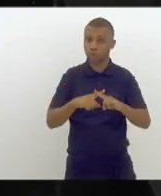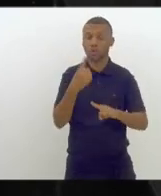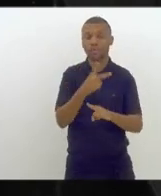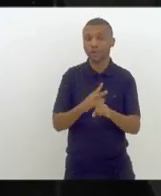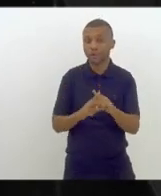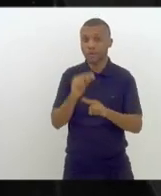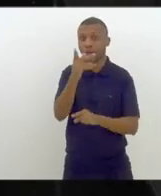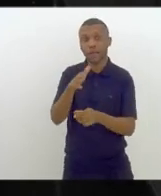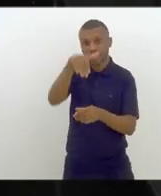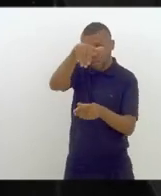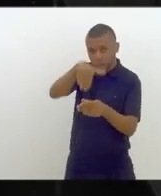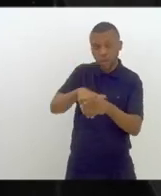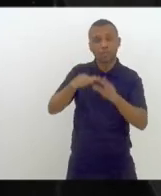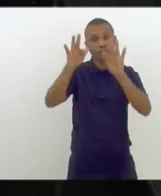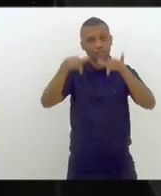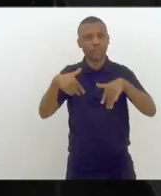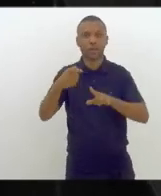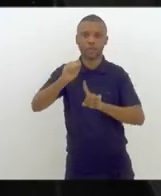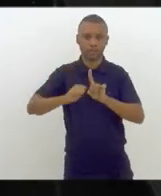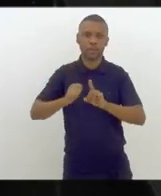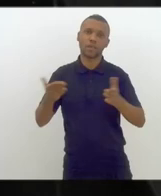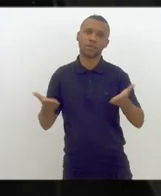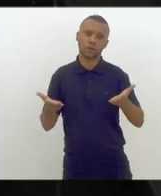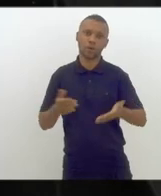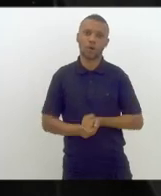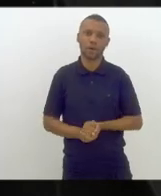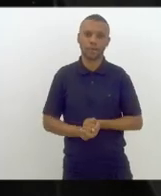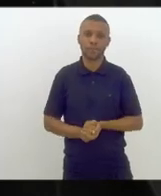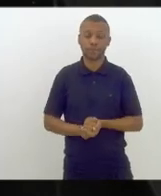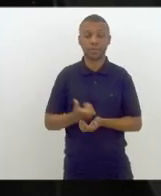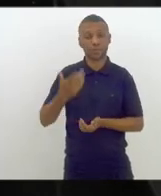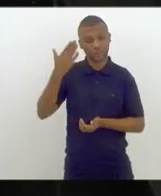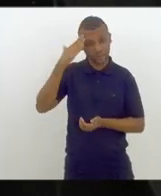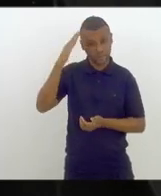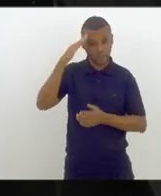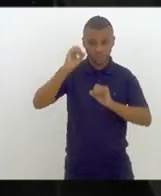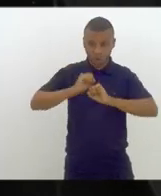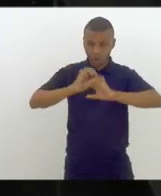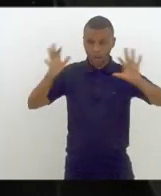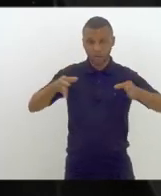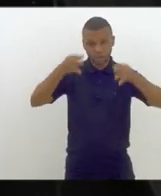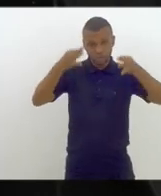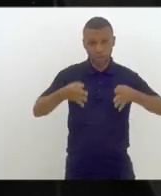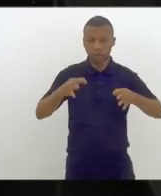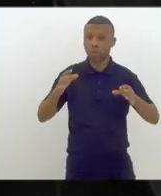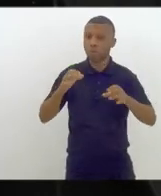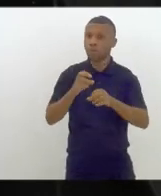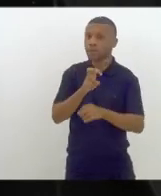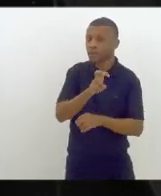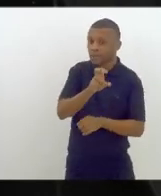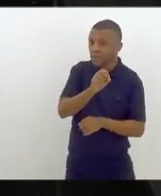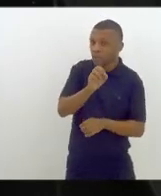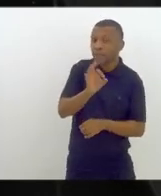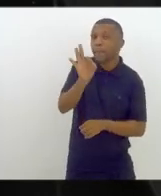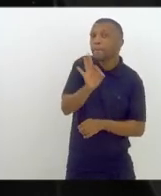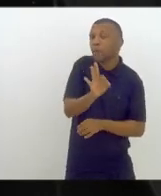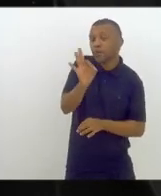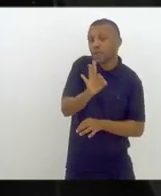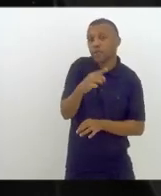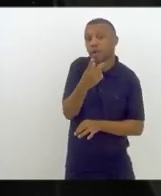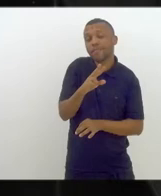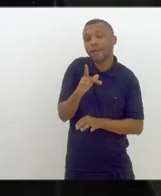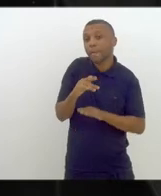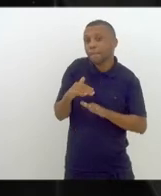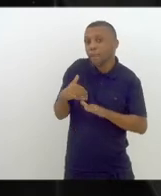ganhar as eleições no final desse mês. Não me resta dúvida disso, que são 50% e poucos. Nós vamos